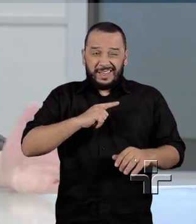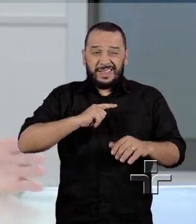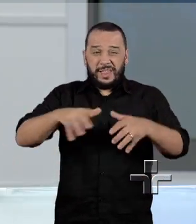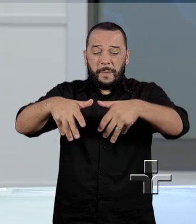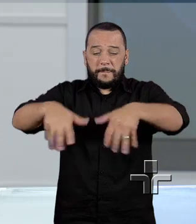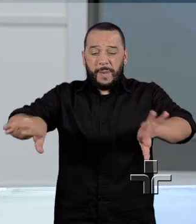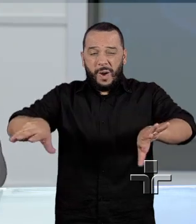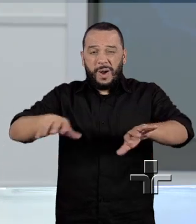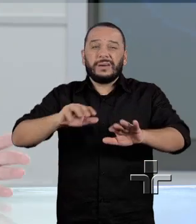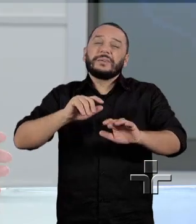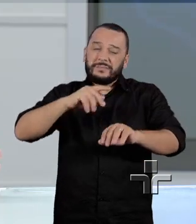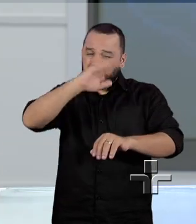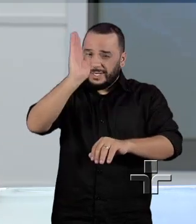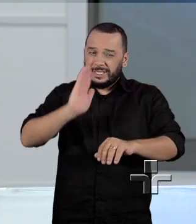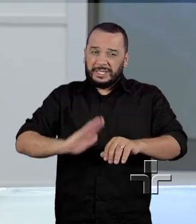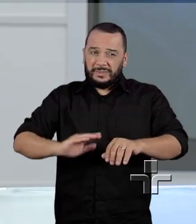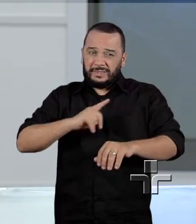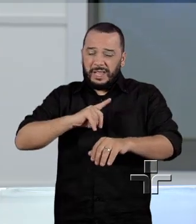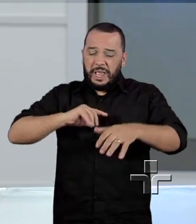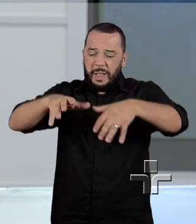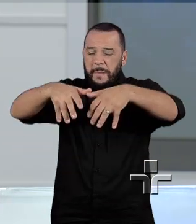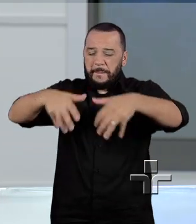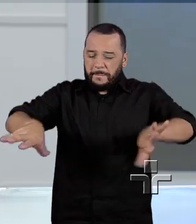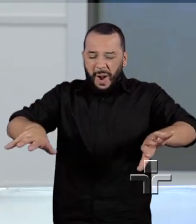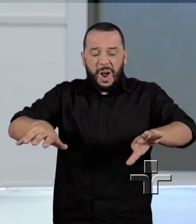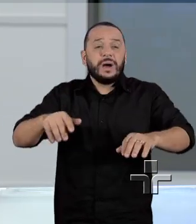nesse país. Então, essa greve é